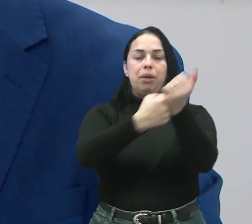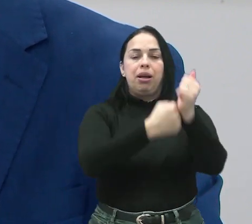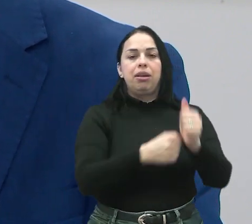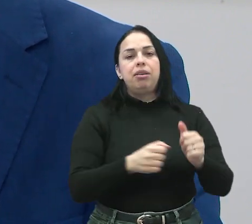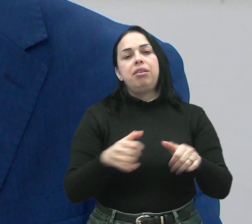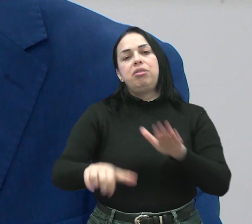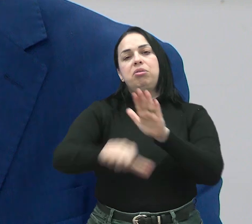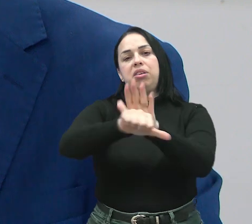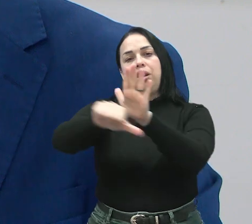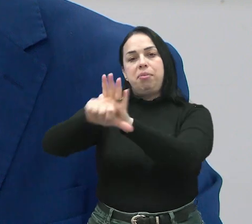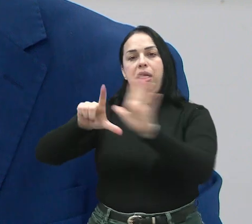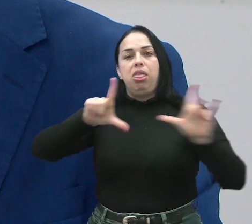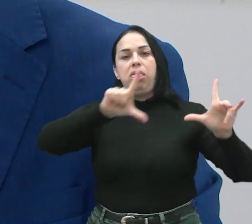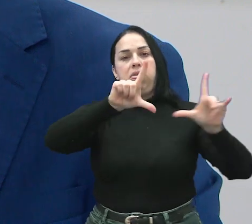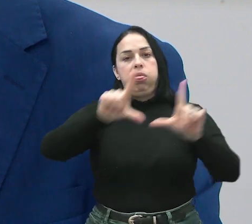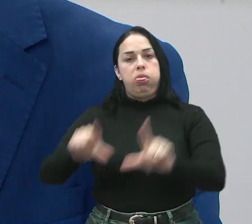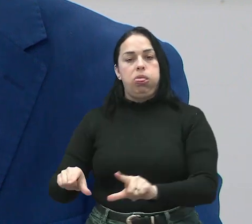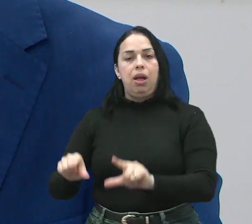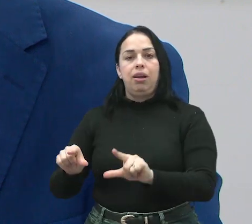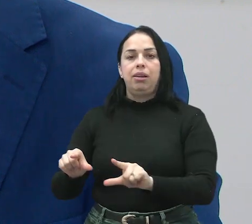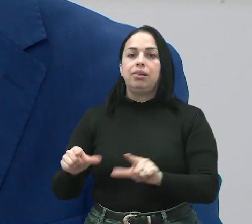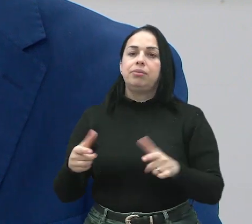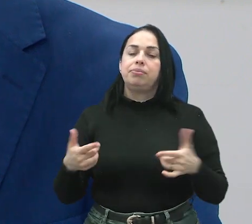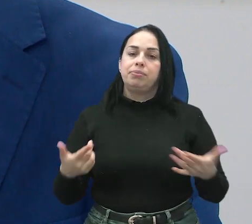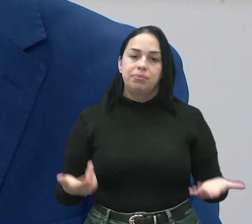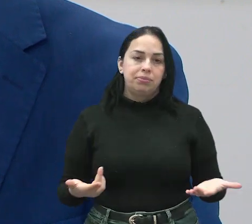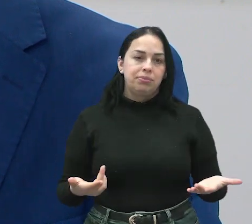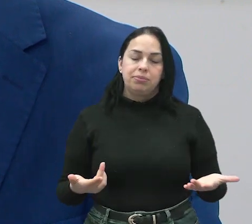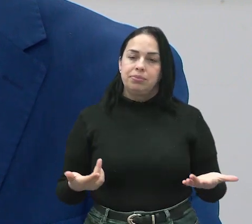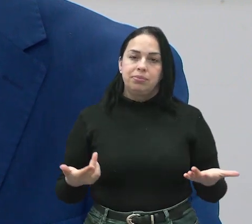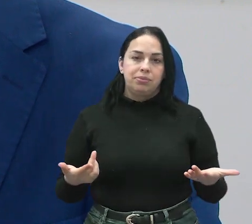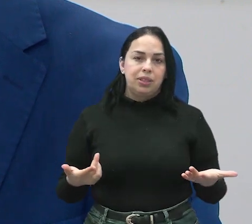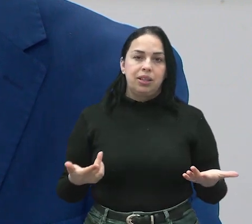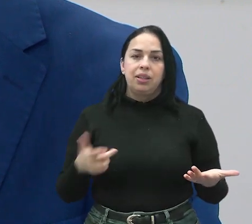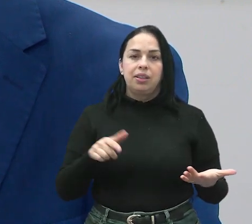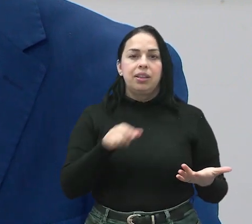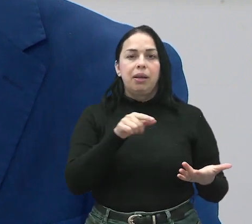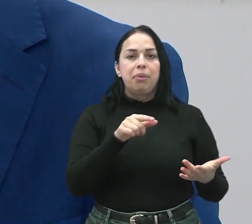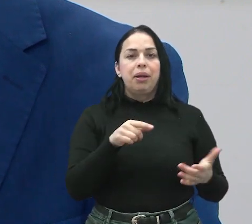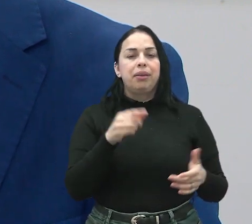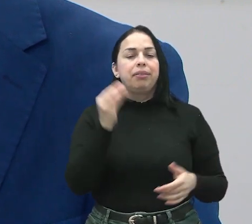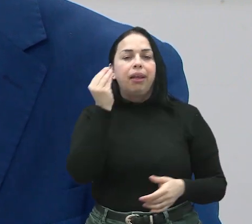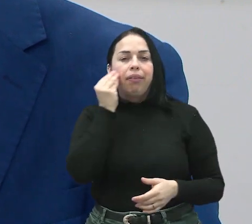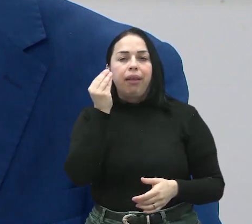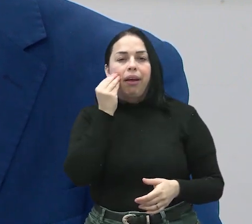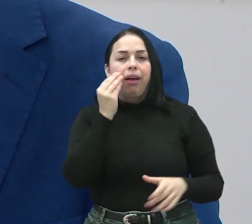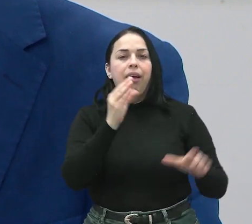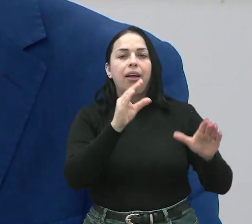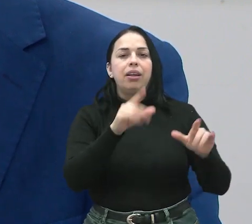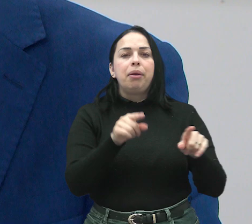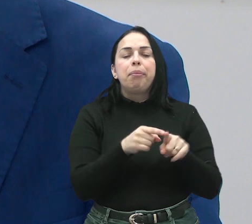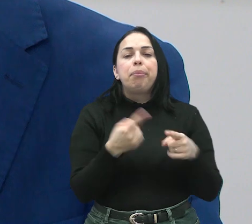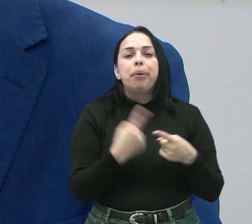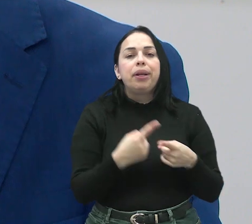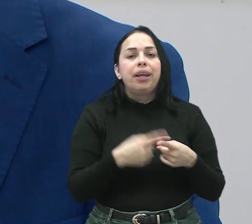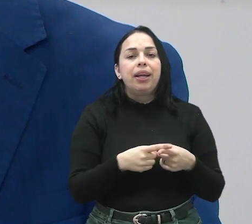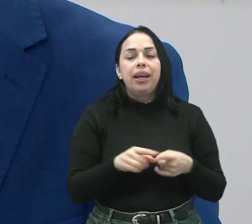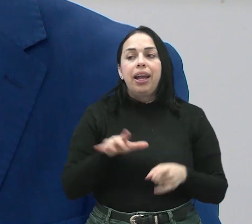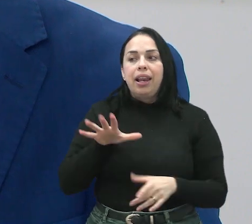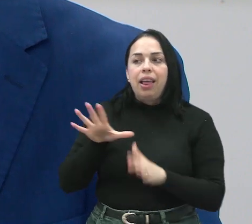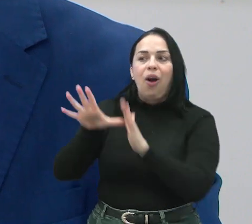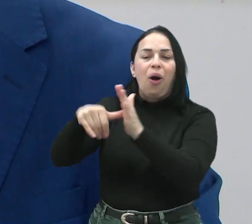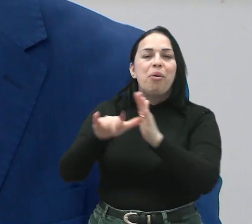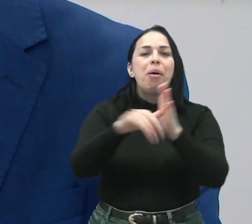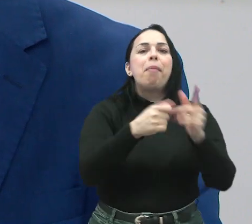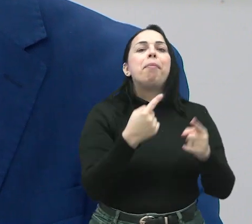a criminalidade a tentar fazer esse tipo de crime, de fazer o roubo, a extração de alguma forma, porque ele só